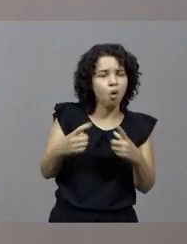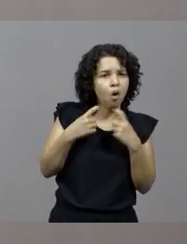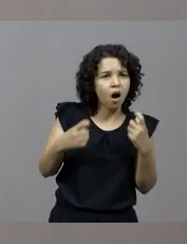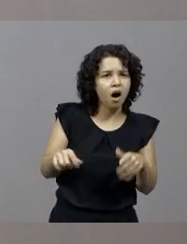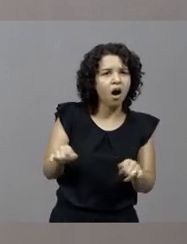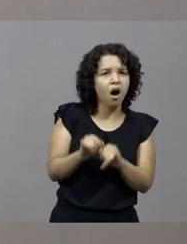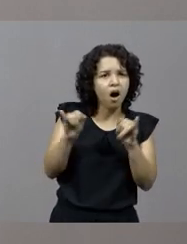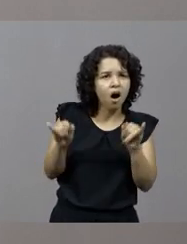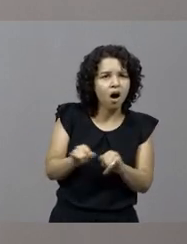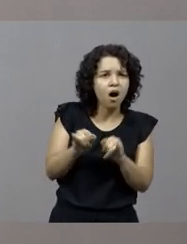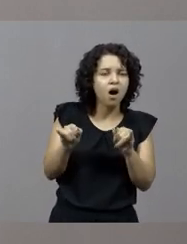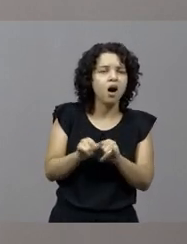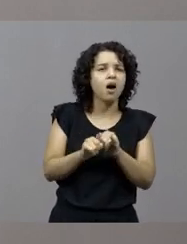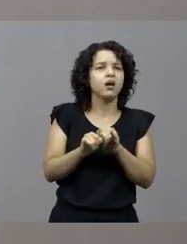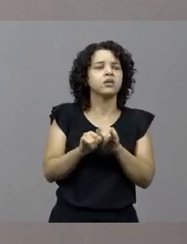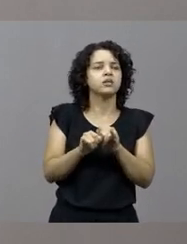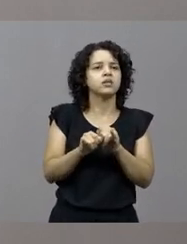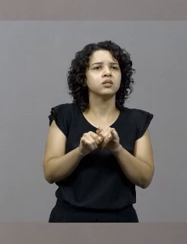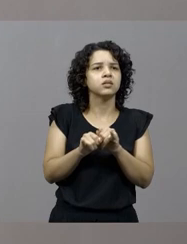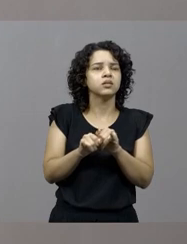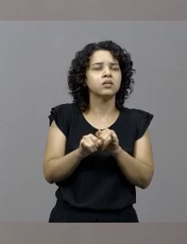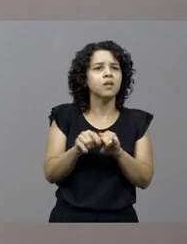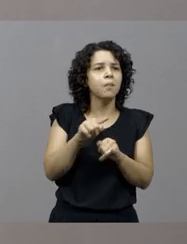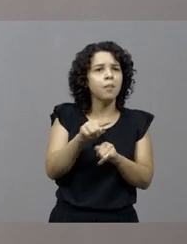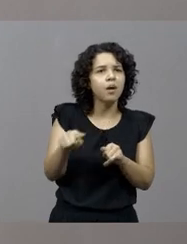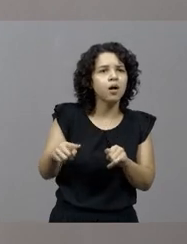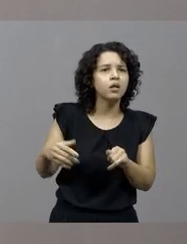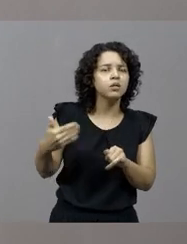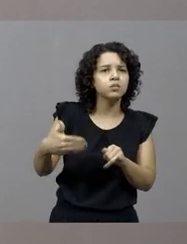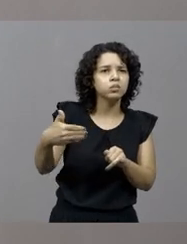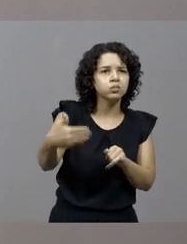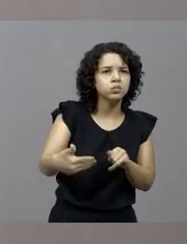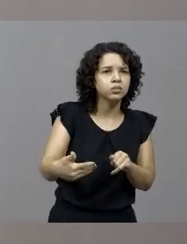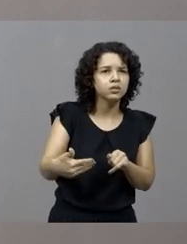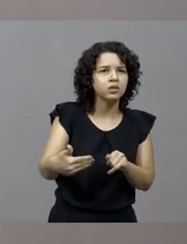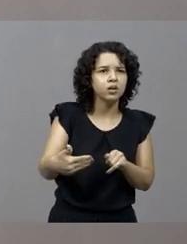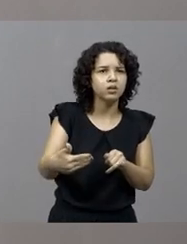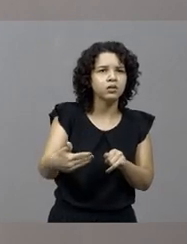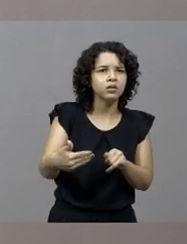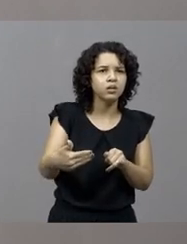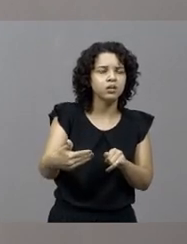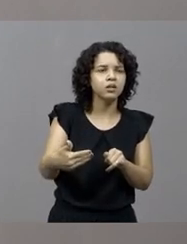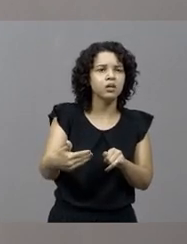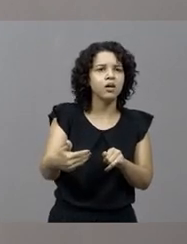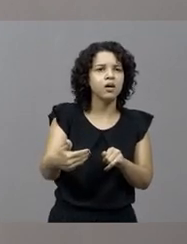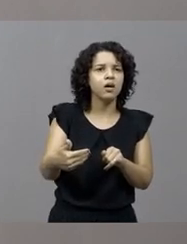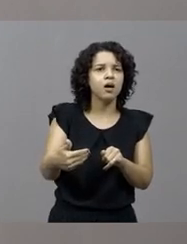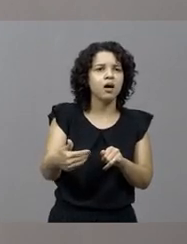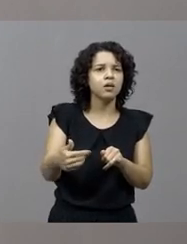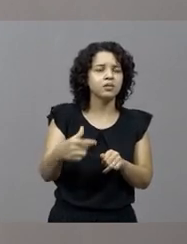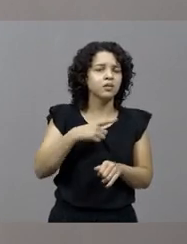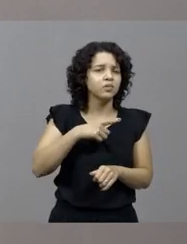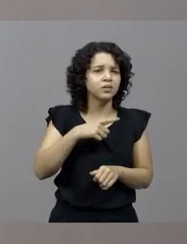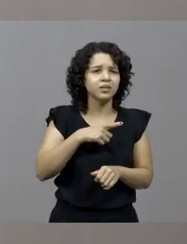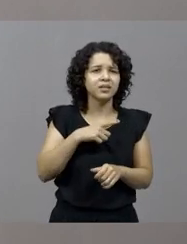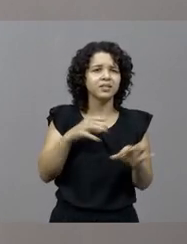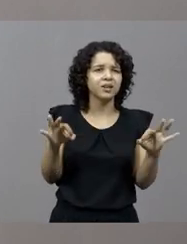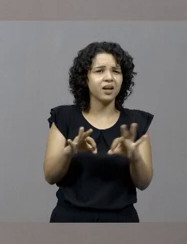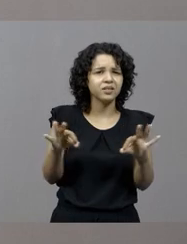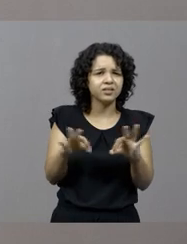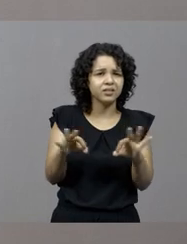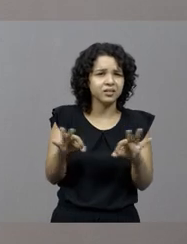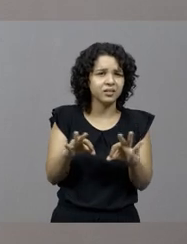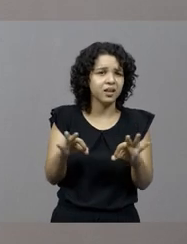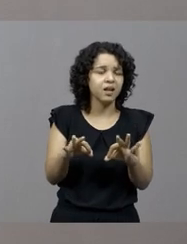botar em pé de bandido, mas que não surte efeito. Não tem efeito eficaz nenhum. Assim como não tem